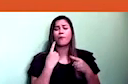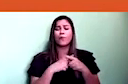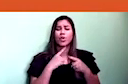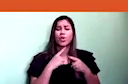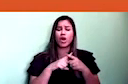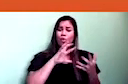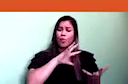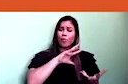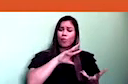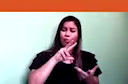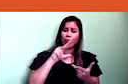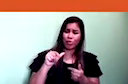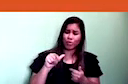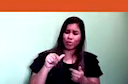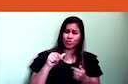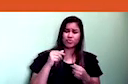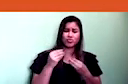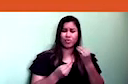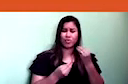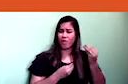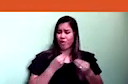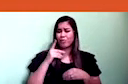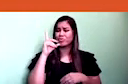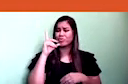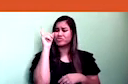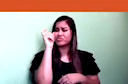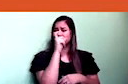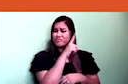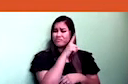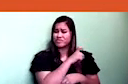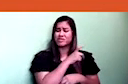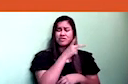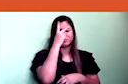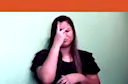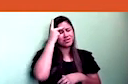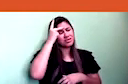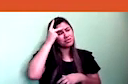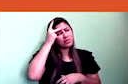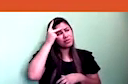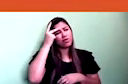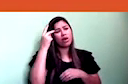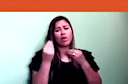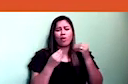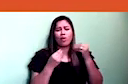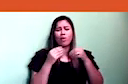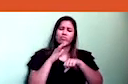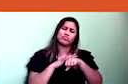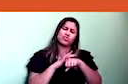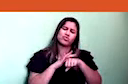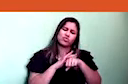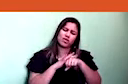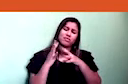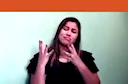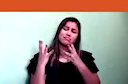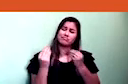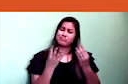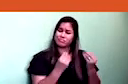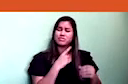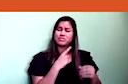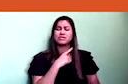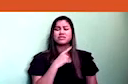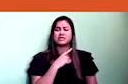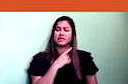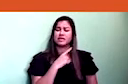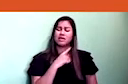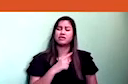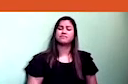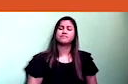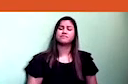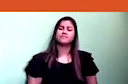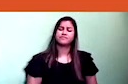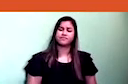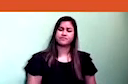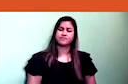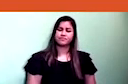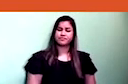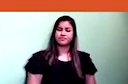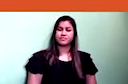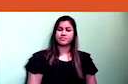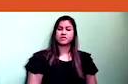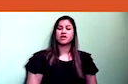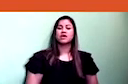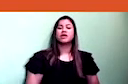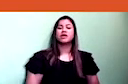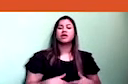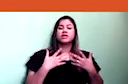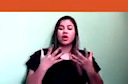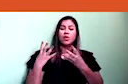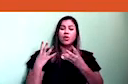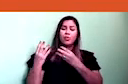pessoas. Então, se preocupar com a saúde emocional é essencial. Então, nossas pessoas, muitas de nossas